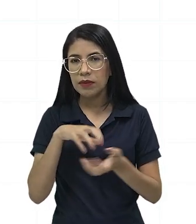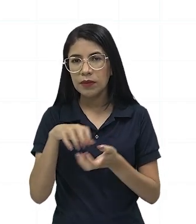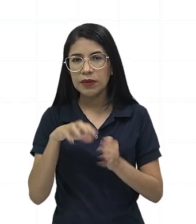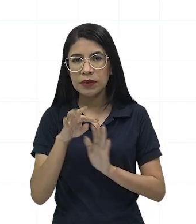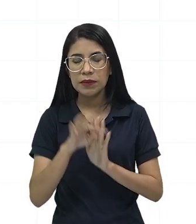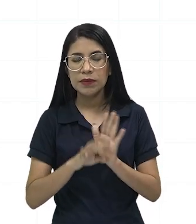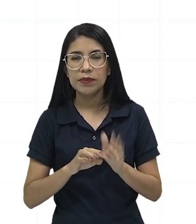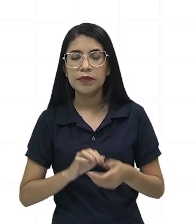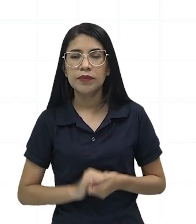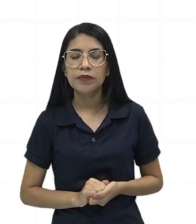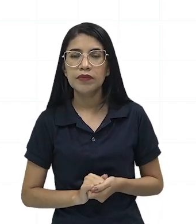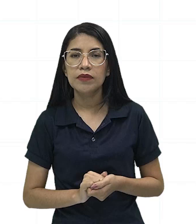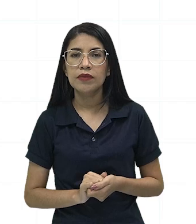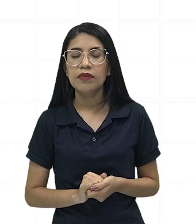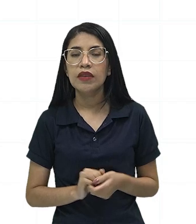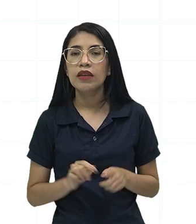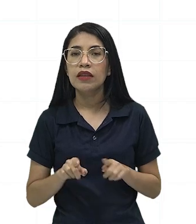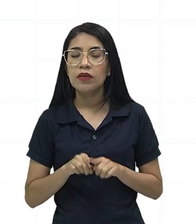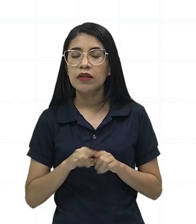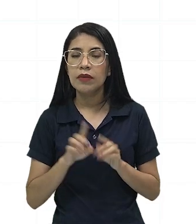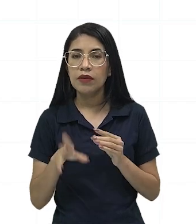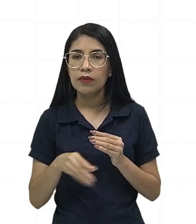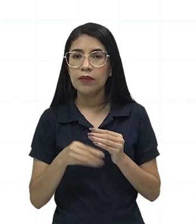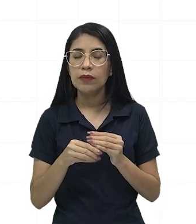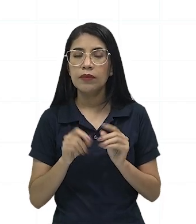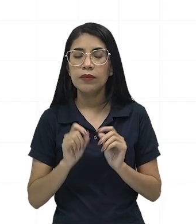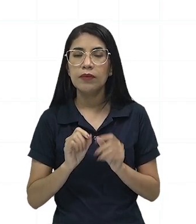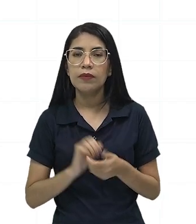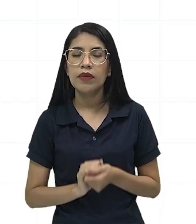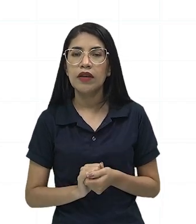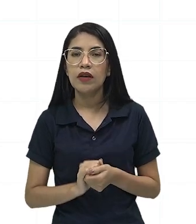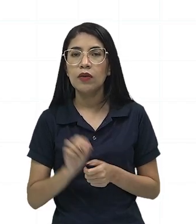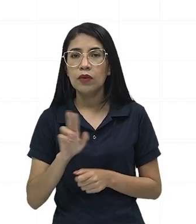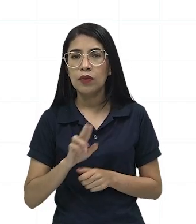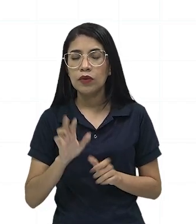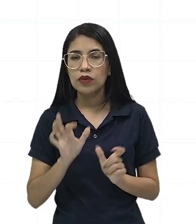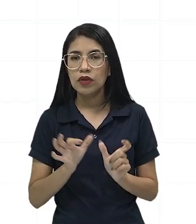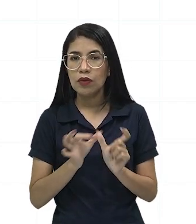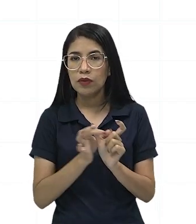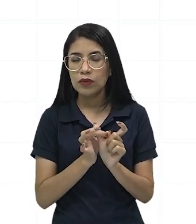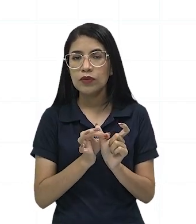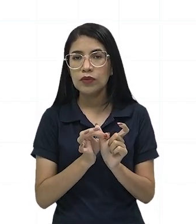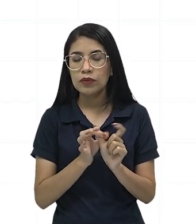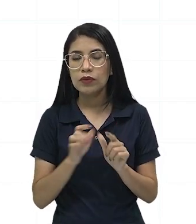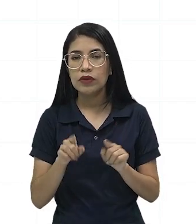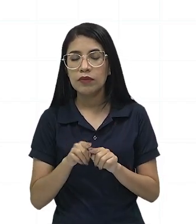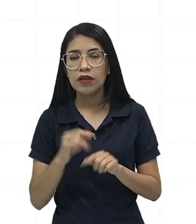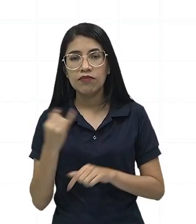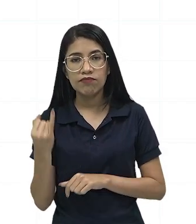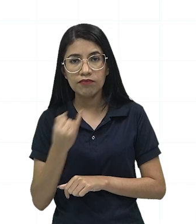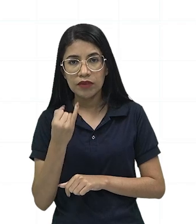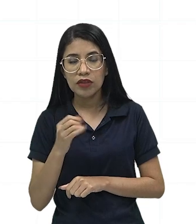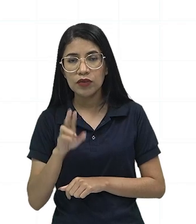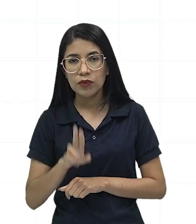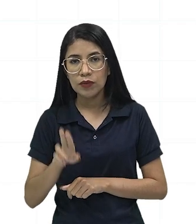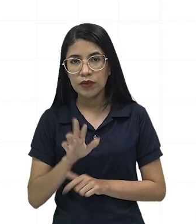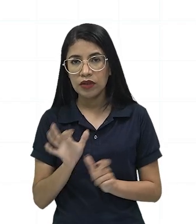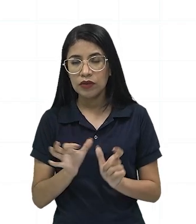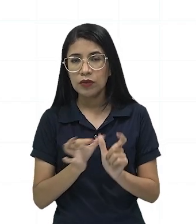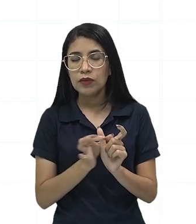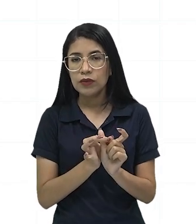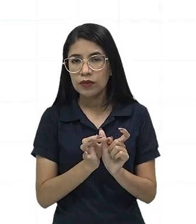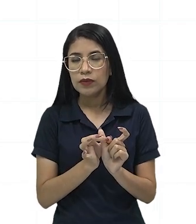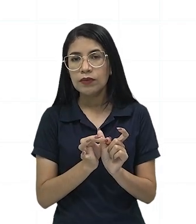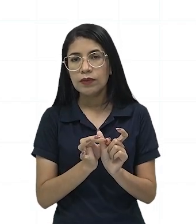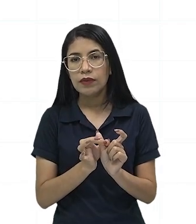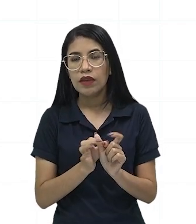isso inclui, olha lá, o uso de conectivos como conjunções. É muito importante usar conjunções.